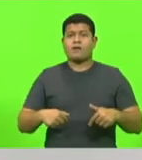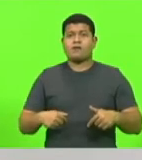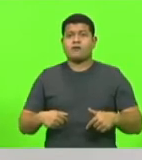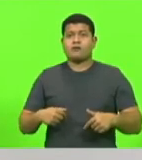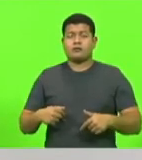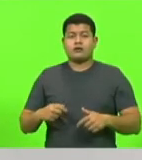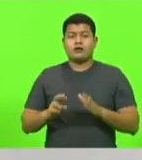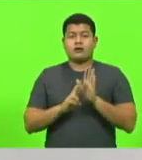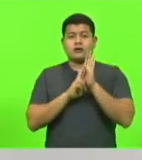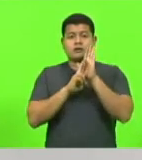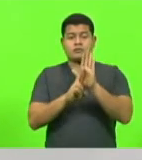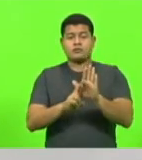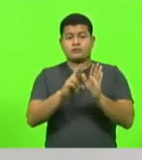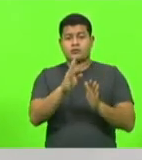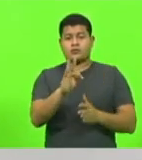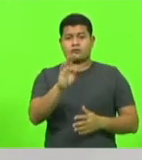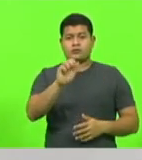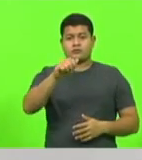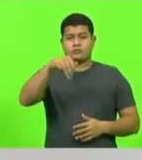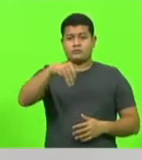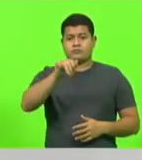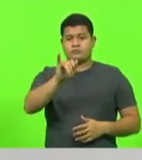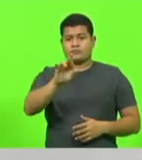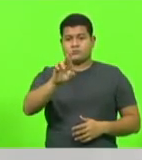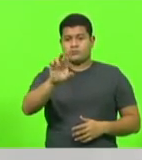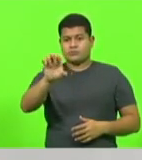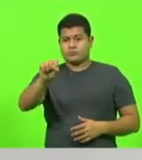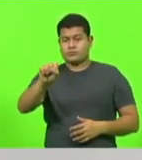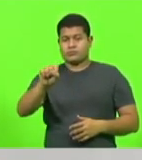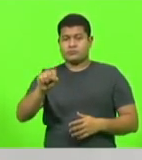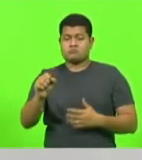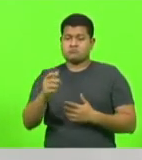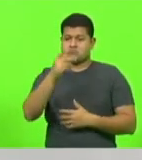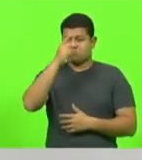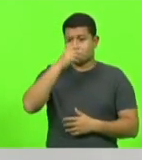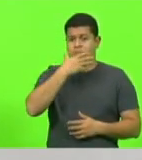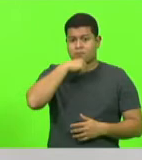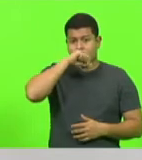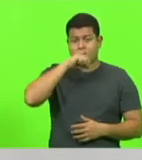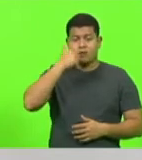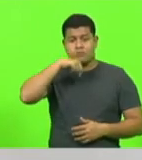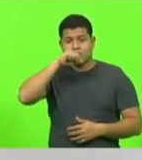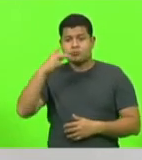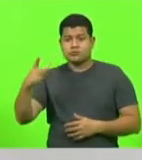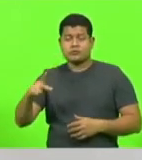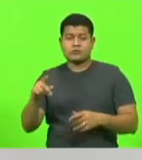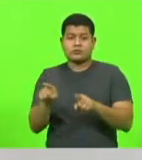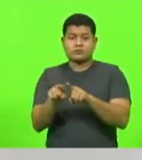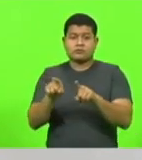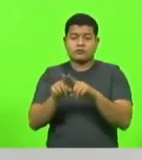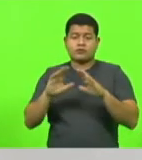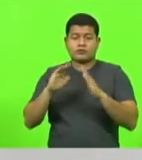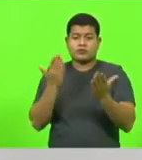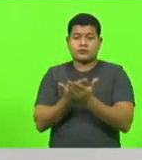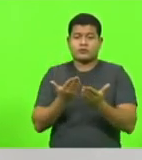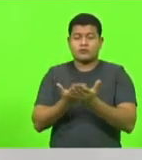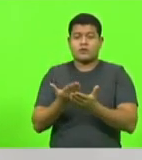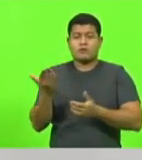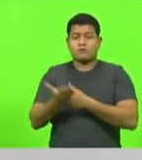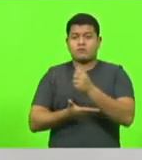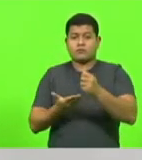Tamires, dos seus pais, enfim, de todos os familiares, da Escola Básica